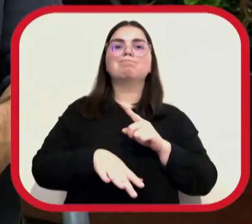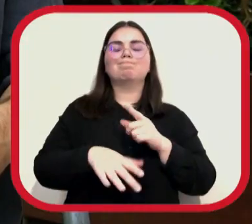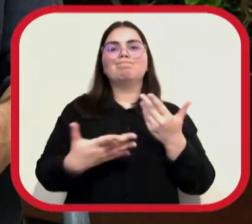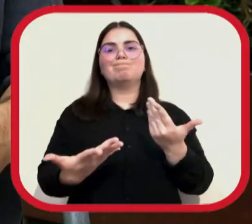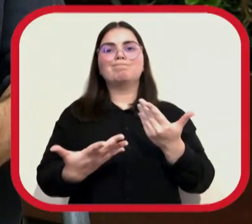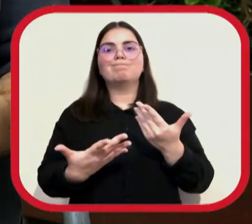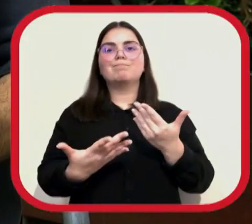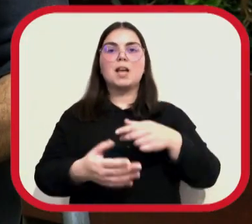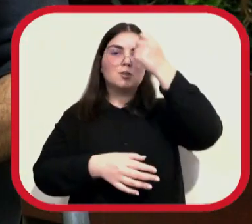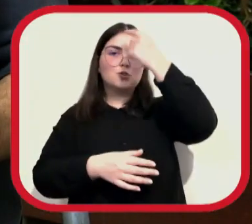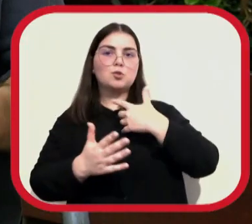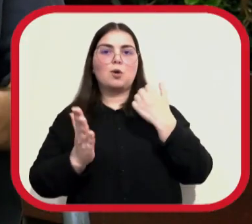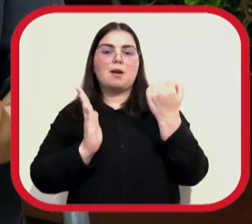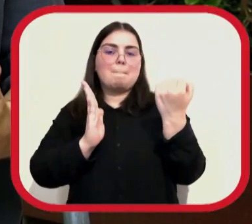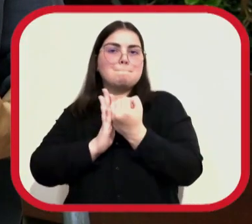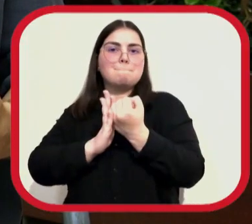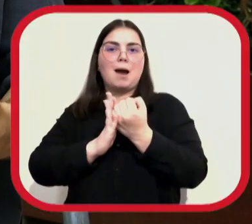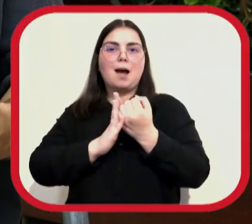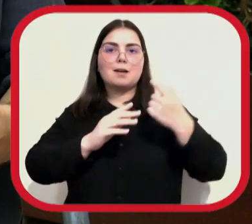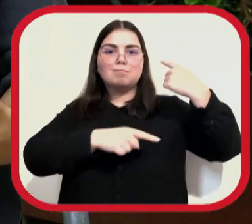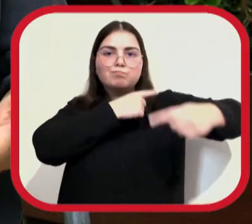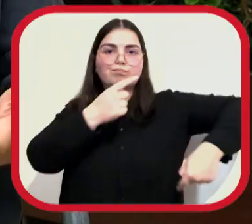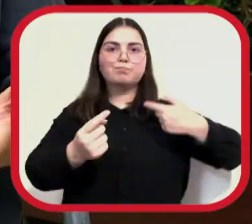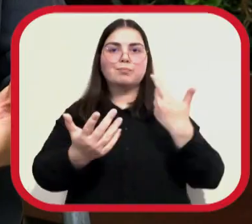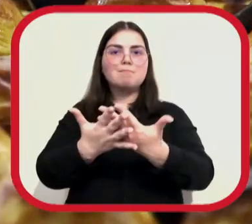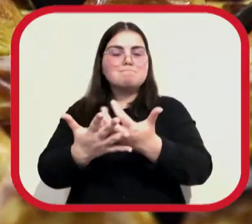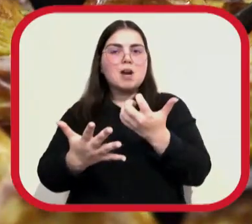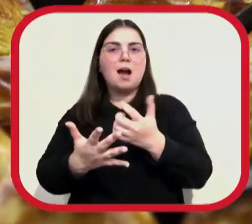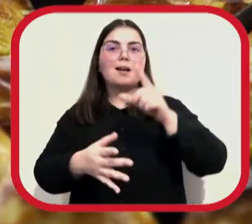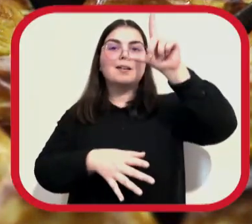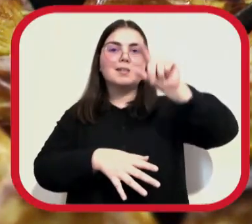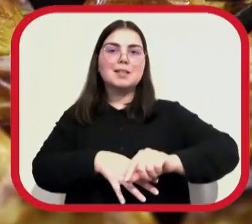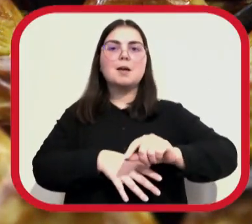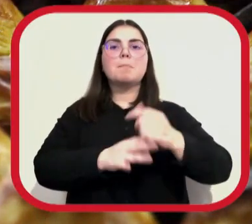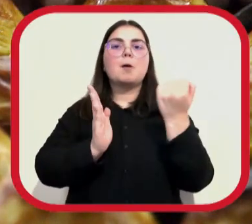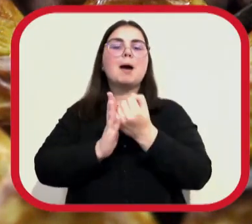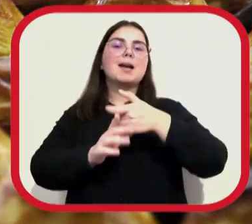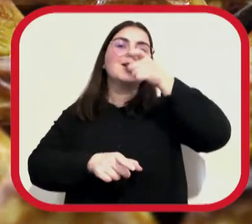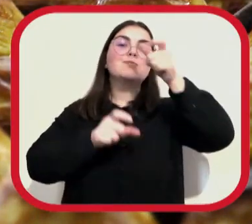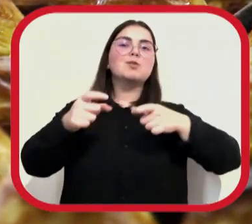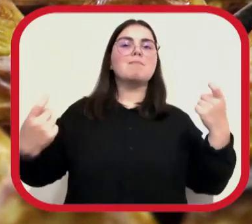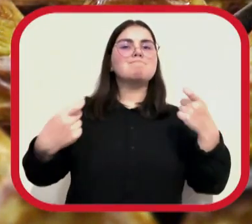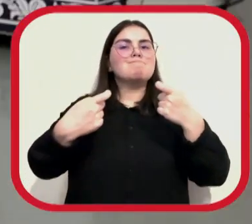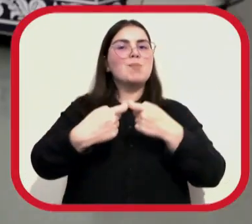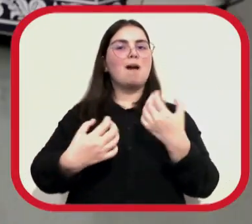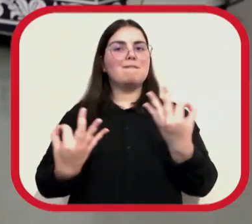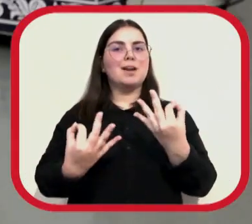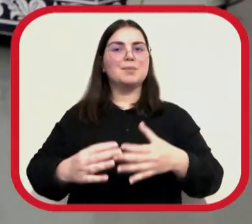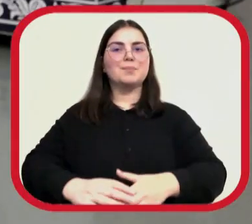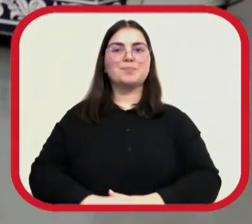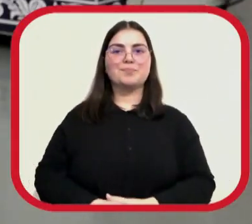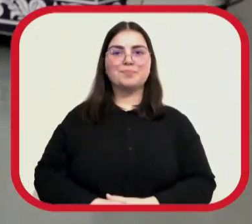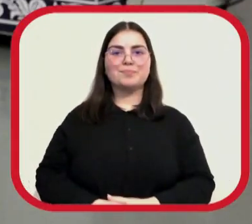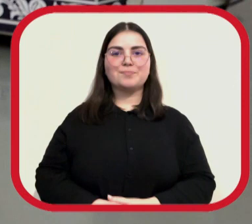mantém viva a história, a tradição e que se cria uma identidade e uma marca com a qual as pessoas se possam identificar e associar.